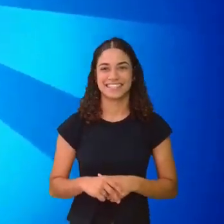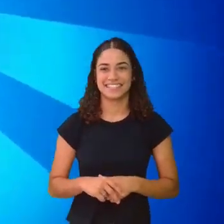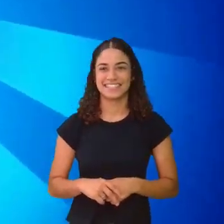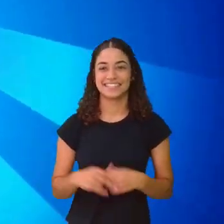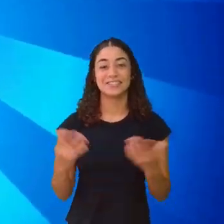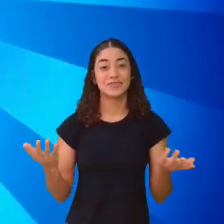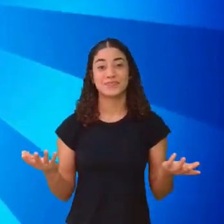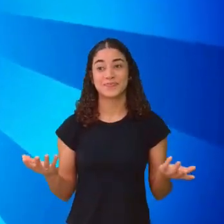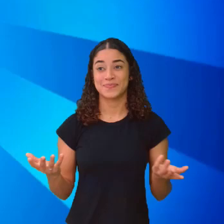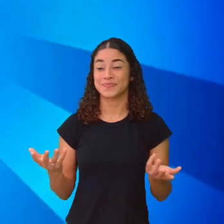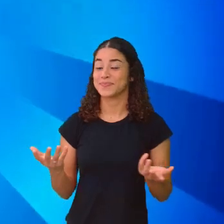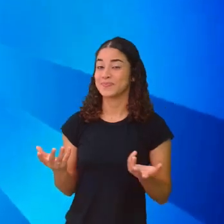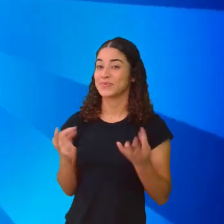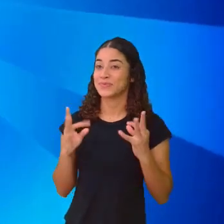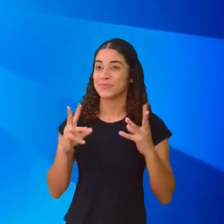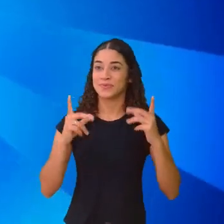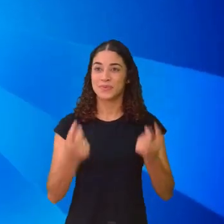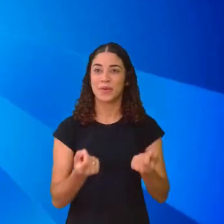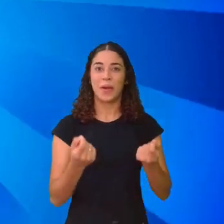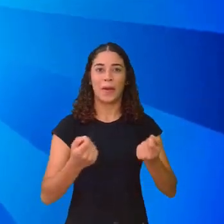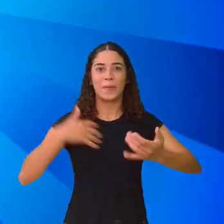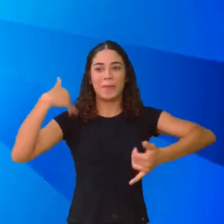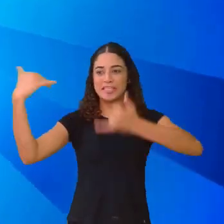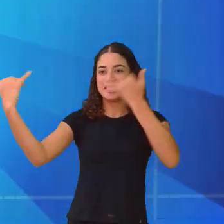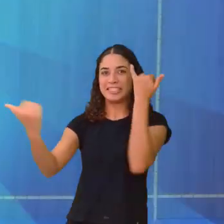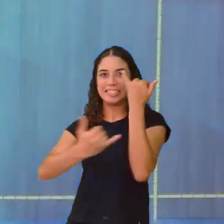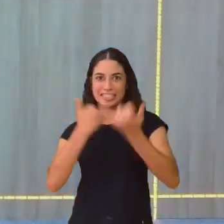E aí, ó, todo zoeiro.